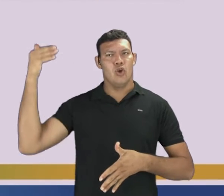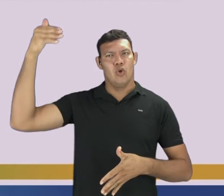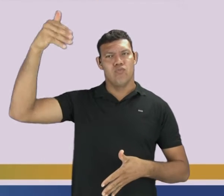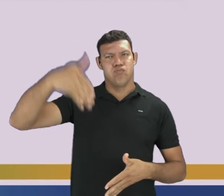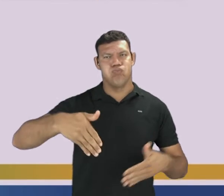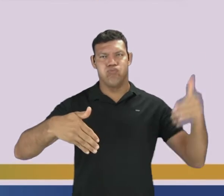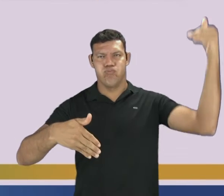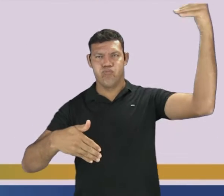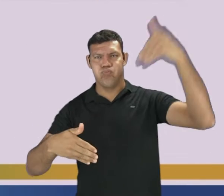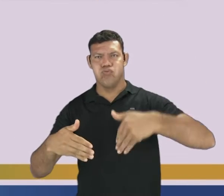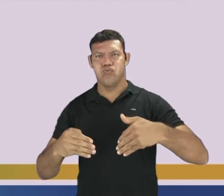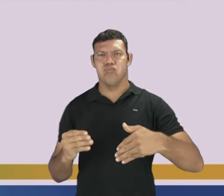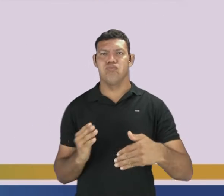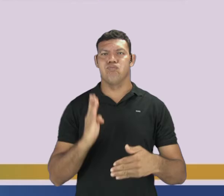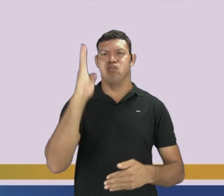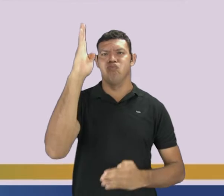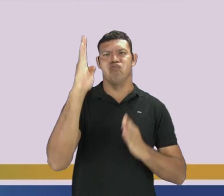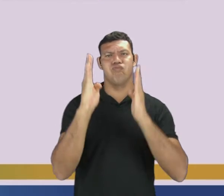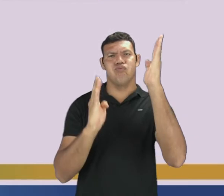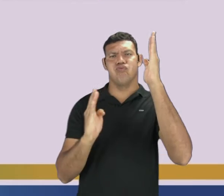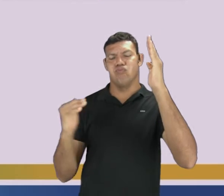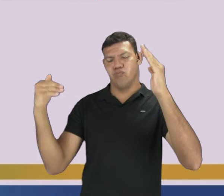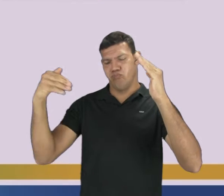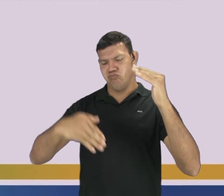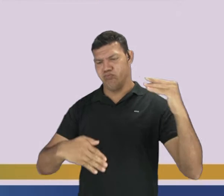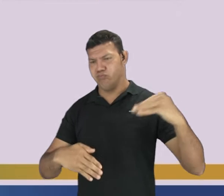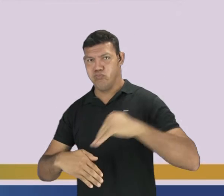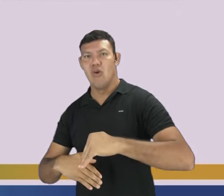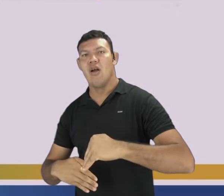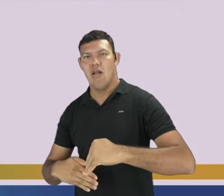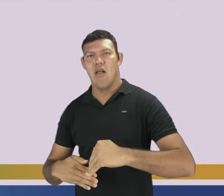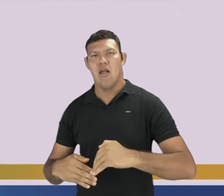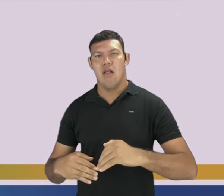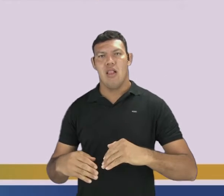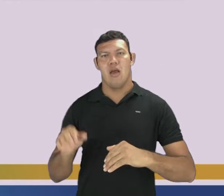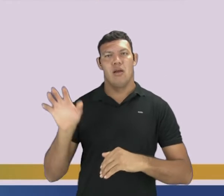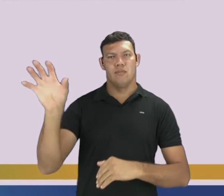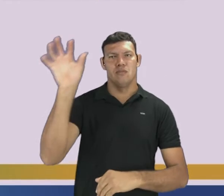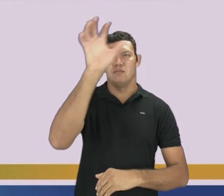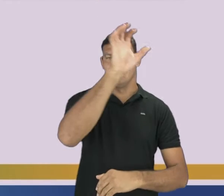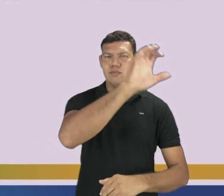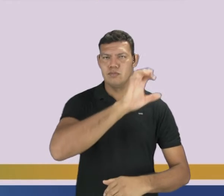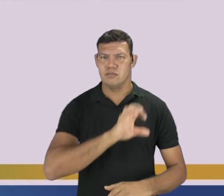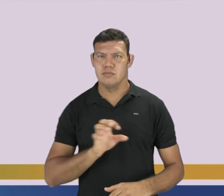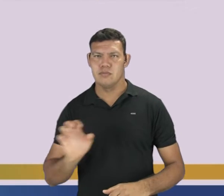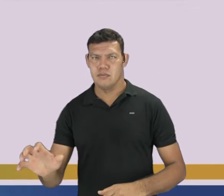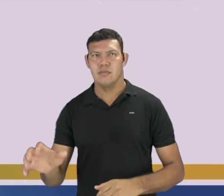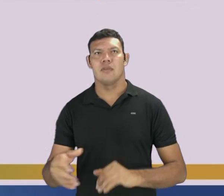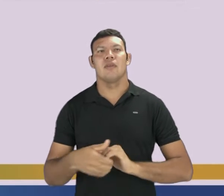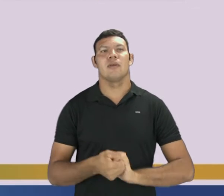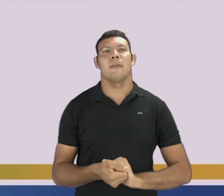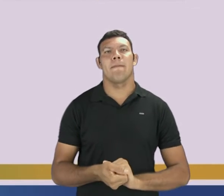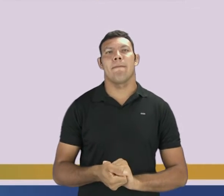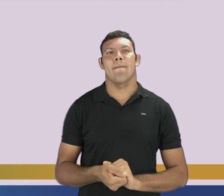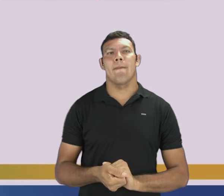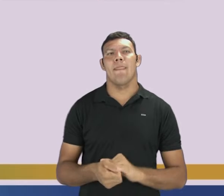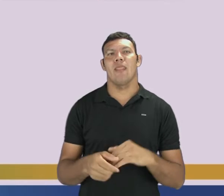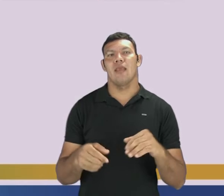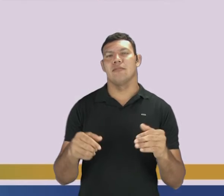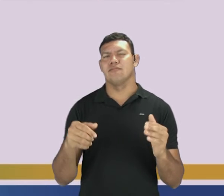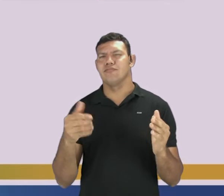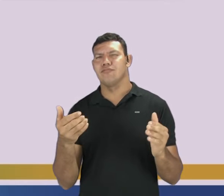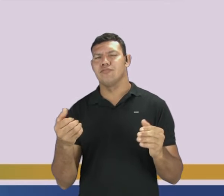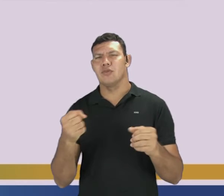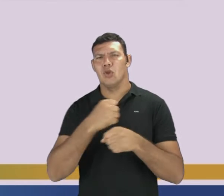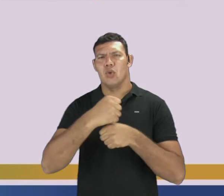né, entre a década de 1960 e 80 e entre 1990 em diante, vocês podem